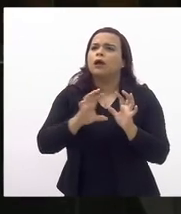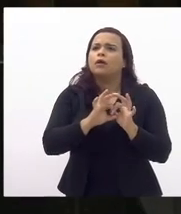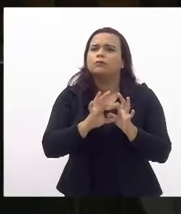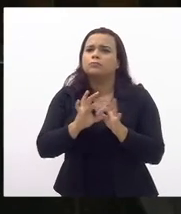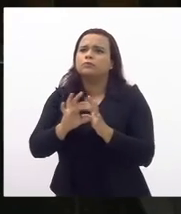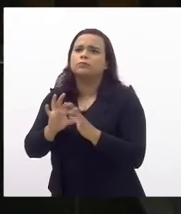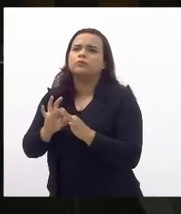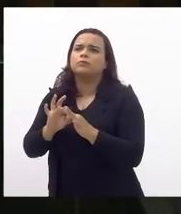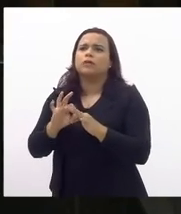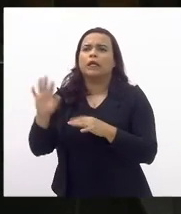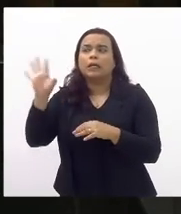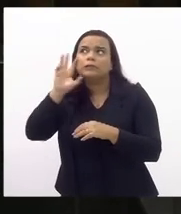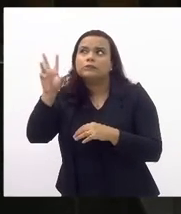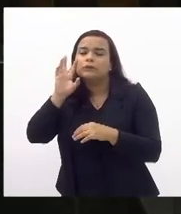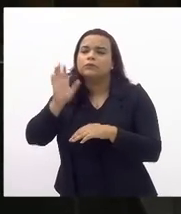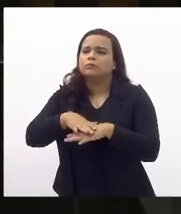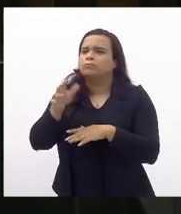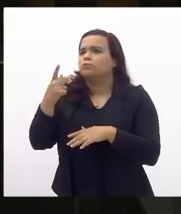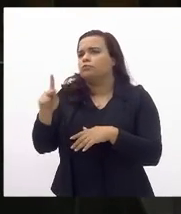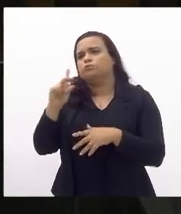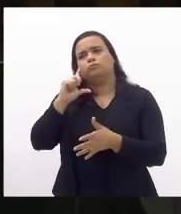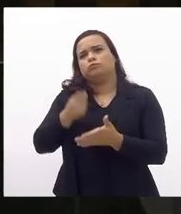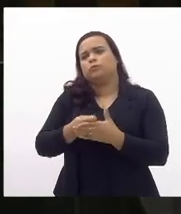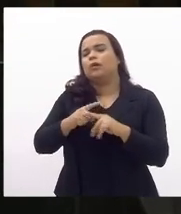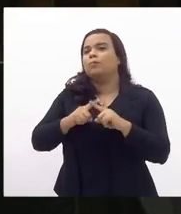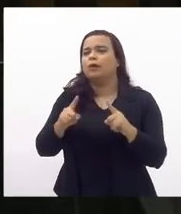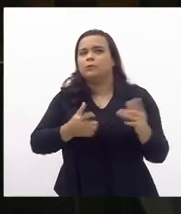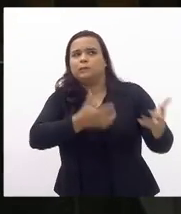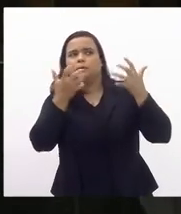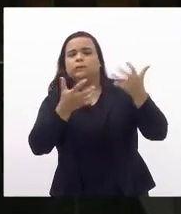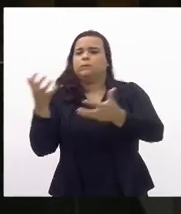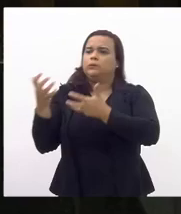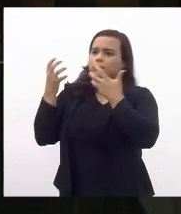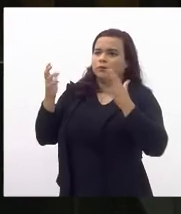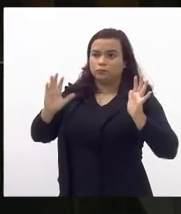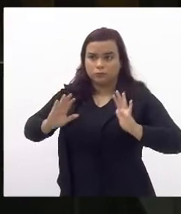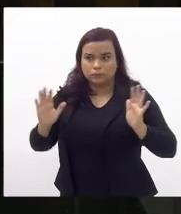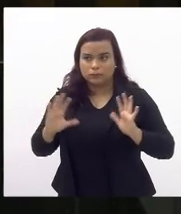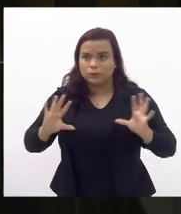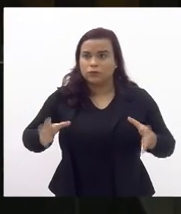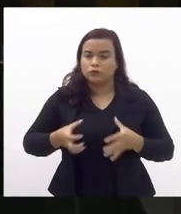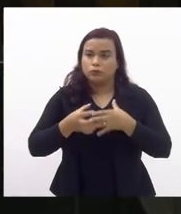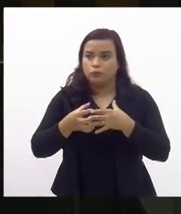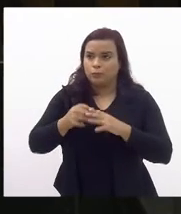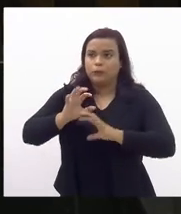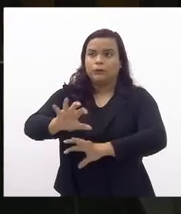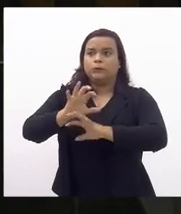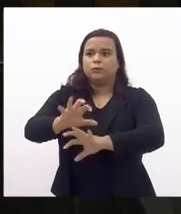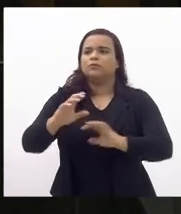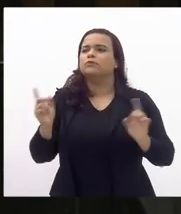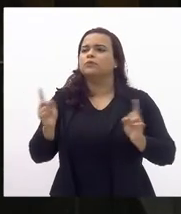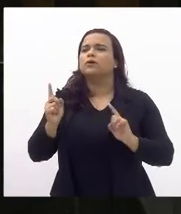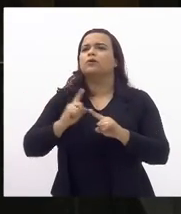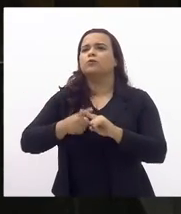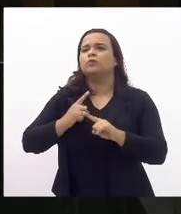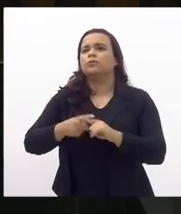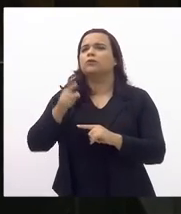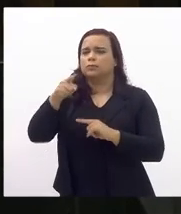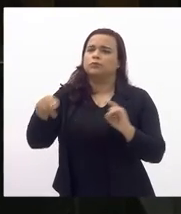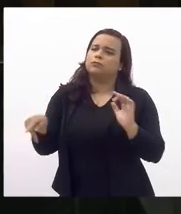ideológica que bem entenderem, mas não se deixem dominar por essa turma, porque isso faz parte do